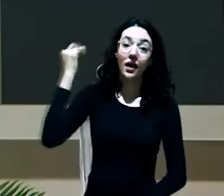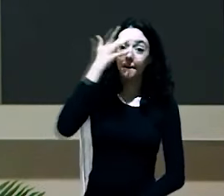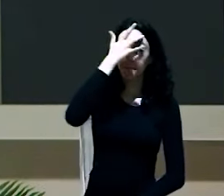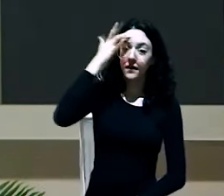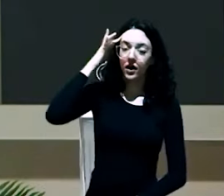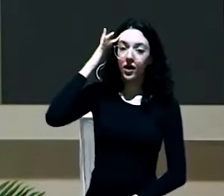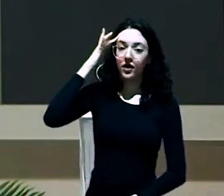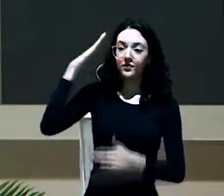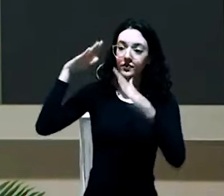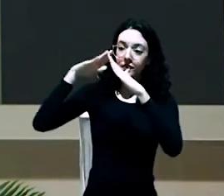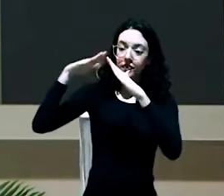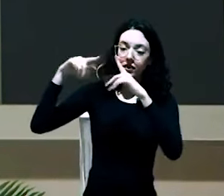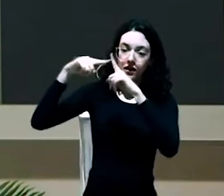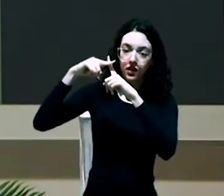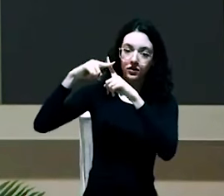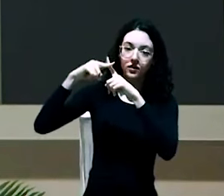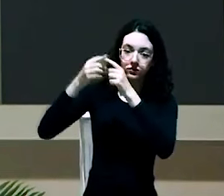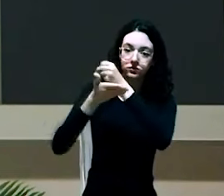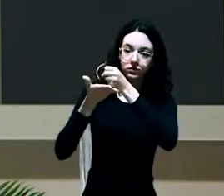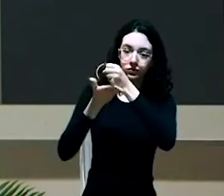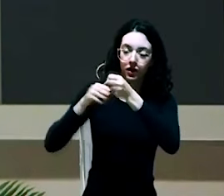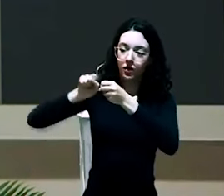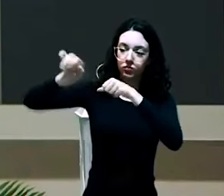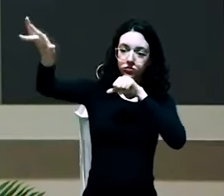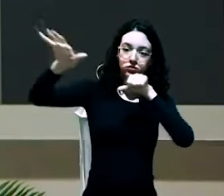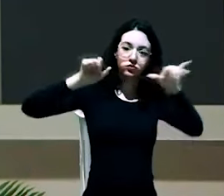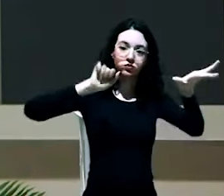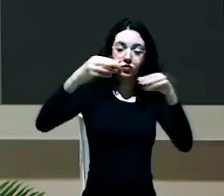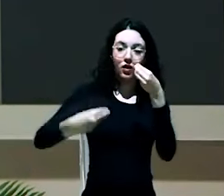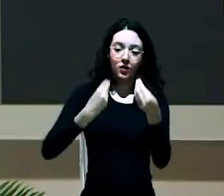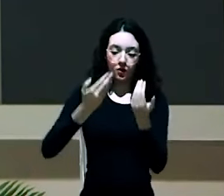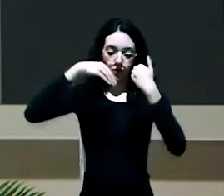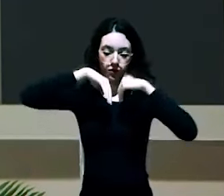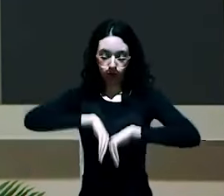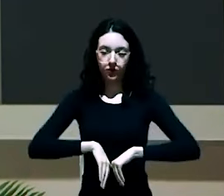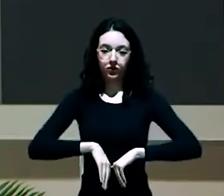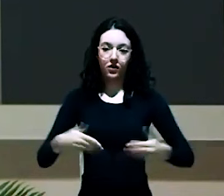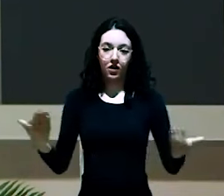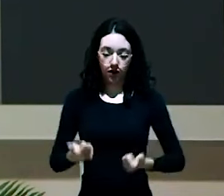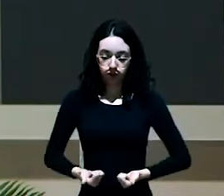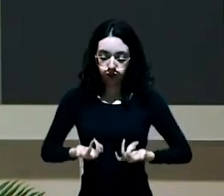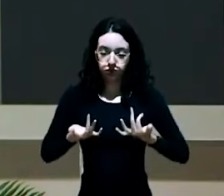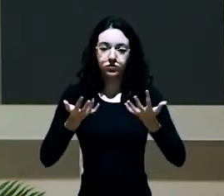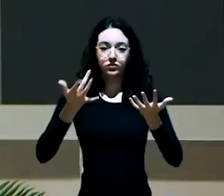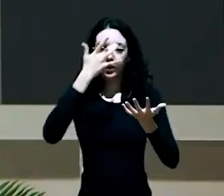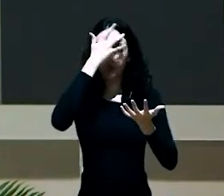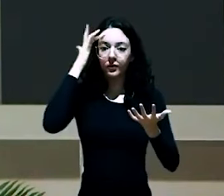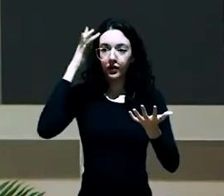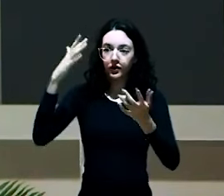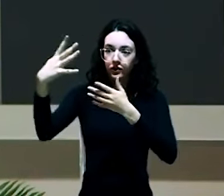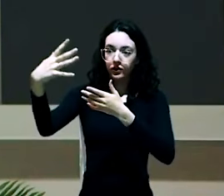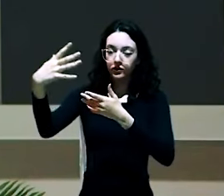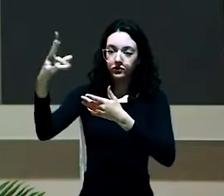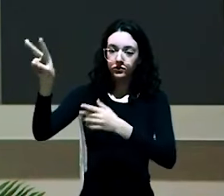Santificação completa. Terceiro, cura divina. A terceira mensagem que